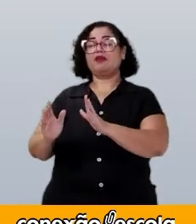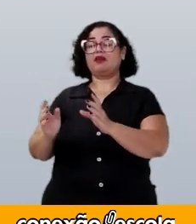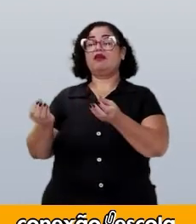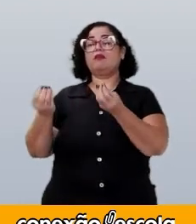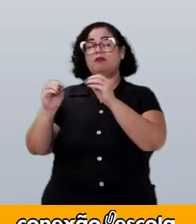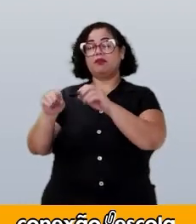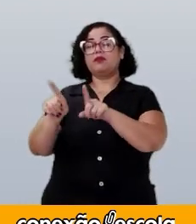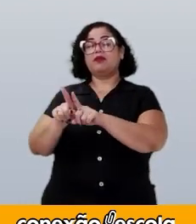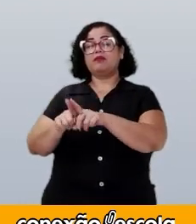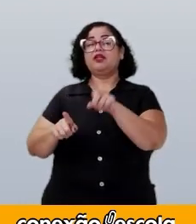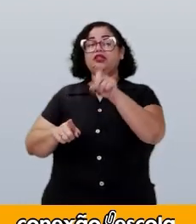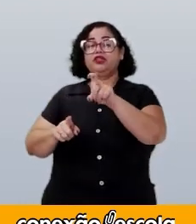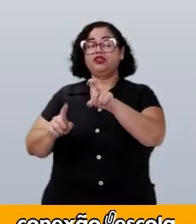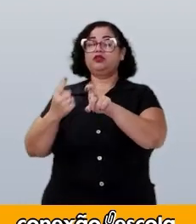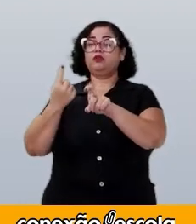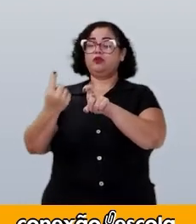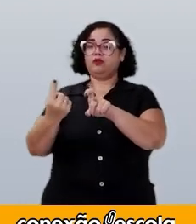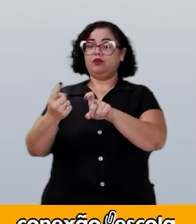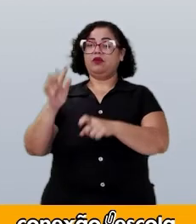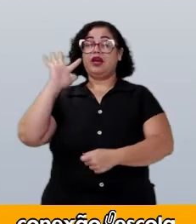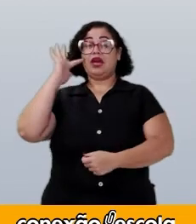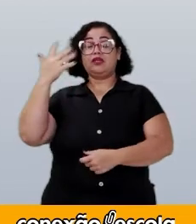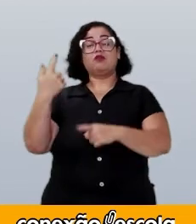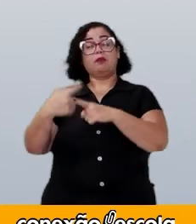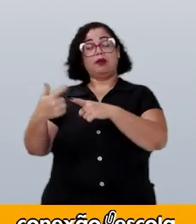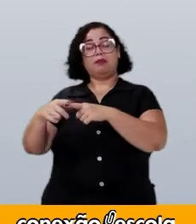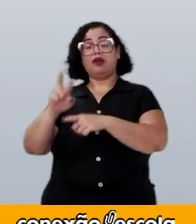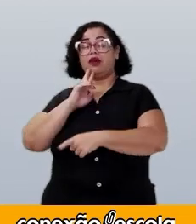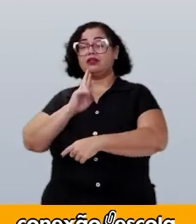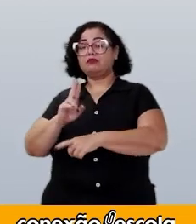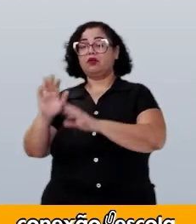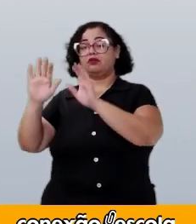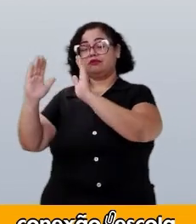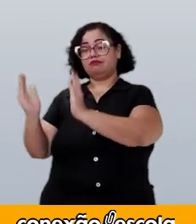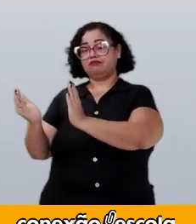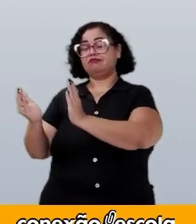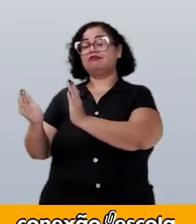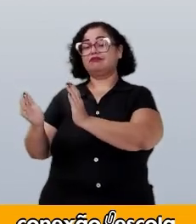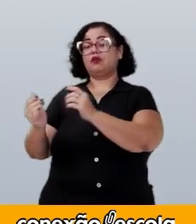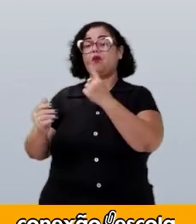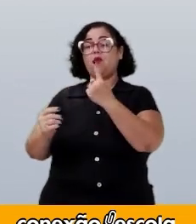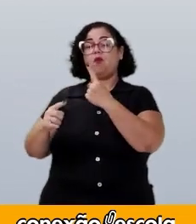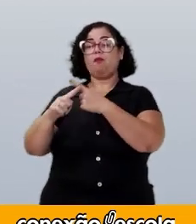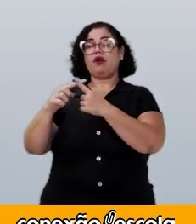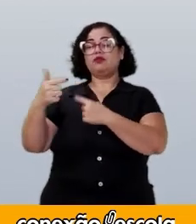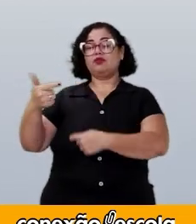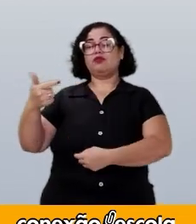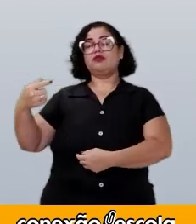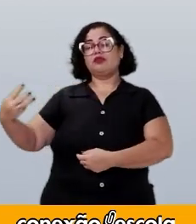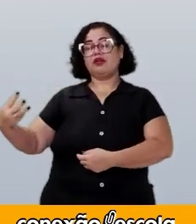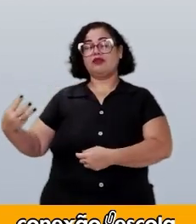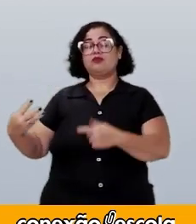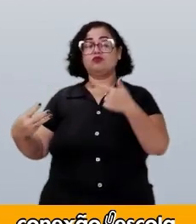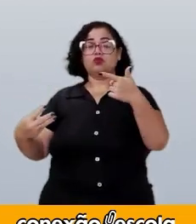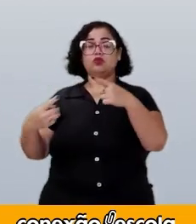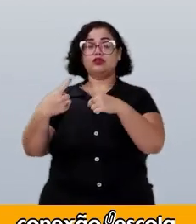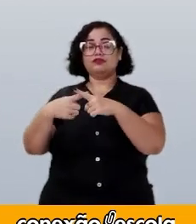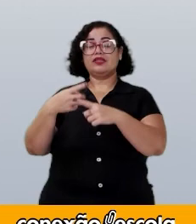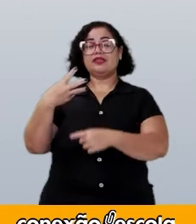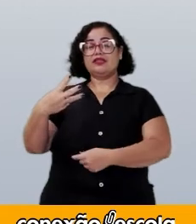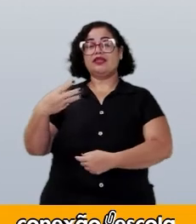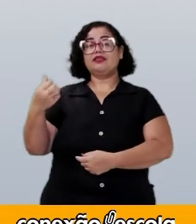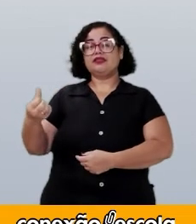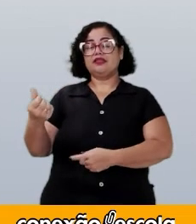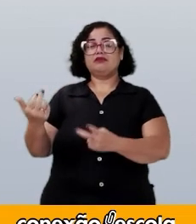pegar, colocar x como 1. Resolvo o primeiro parênteses, 1 mais 2, 3. 2 vezes 3, 6. O